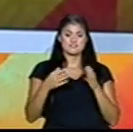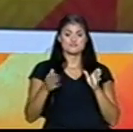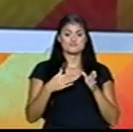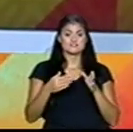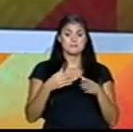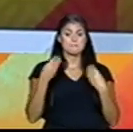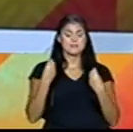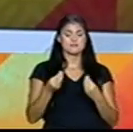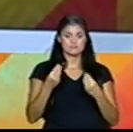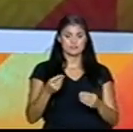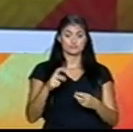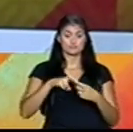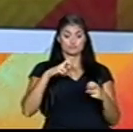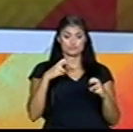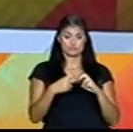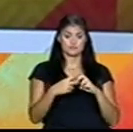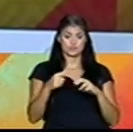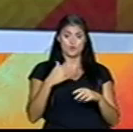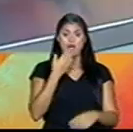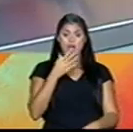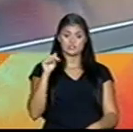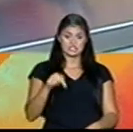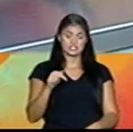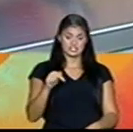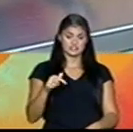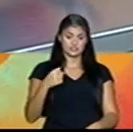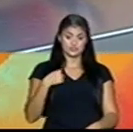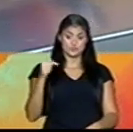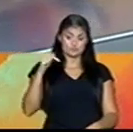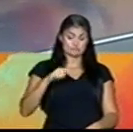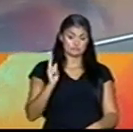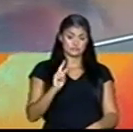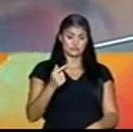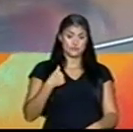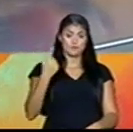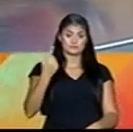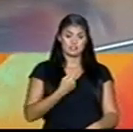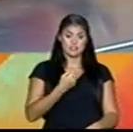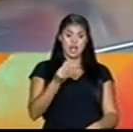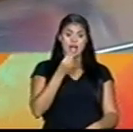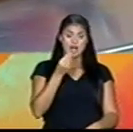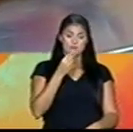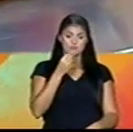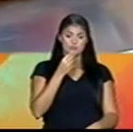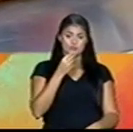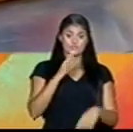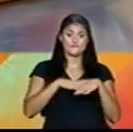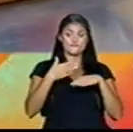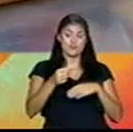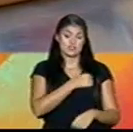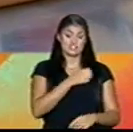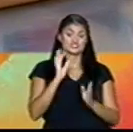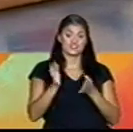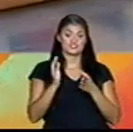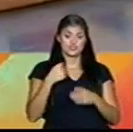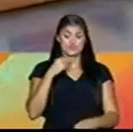não é? Mas o maior problema é que, como eu dou aulas aqui e não sou de cá, obrigatoriamente os almoços já tinha sempre que fazer fora de casa. E eu